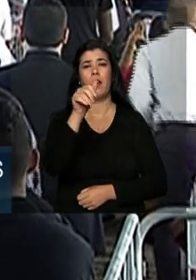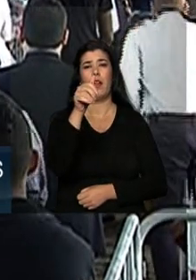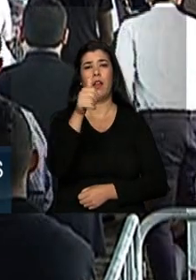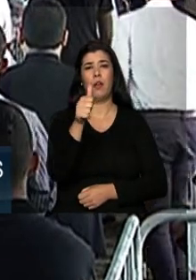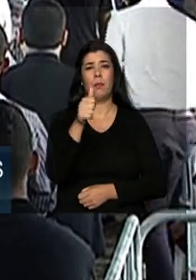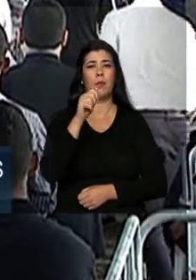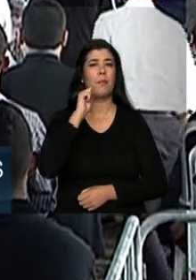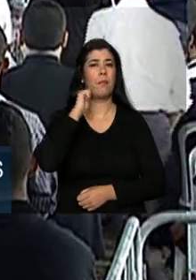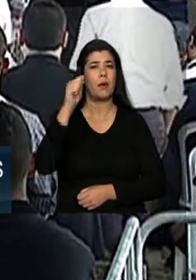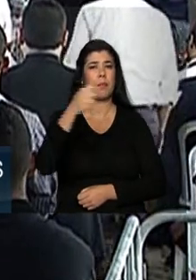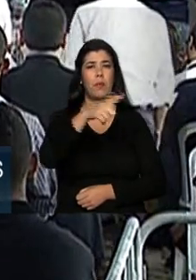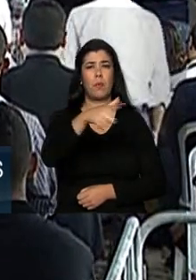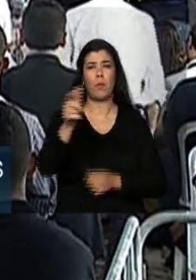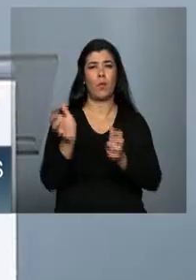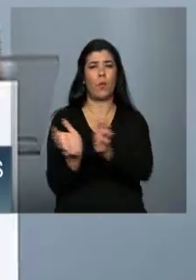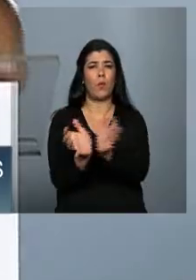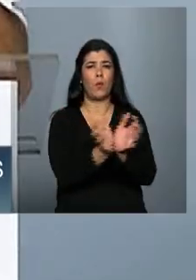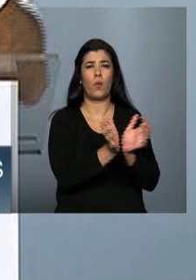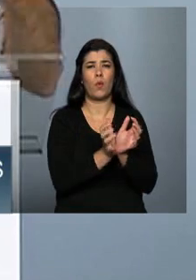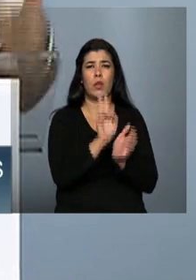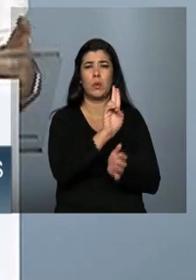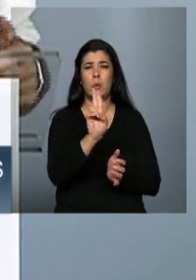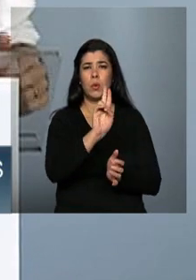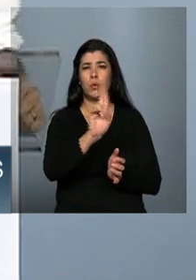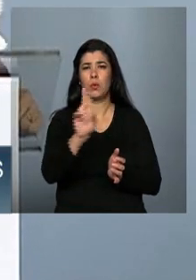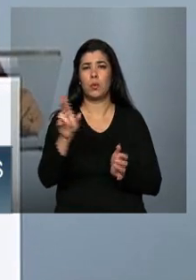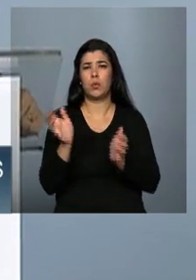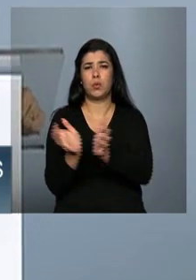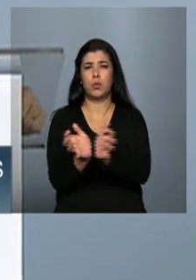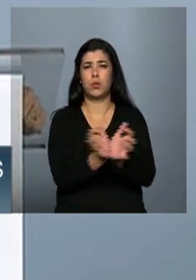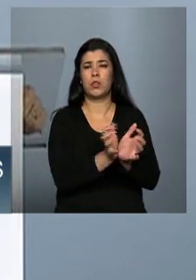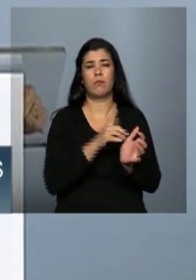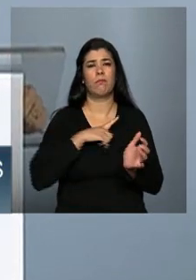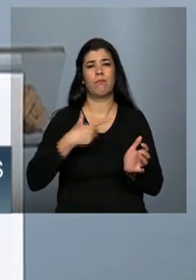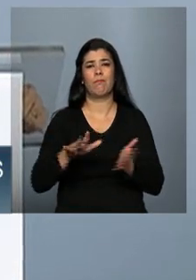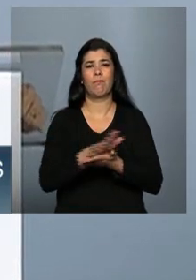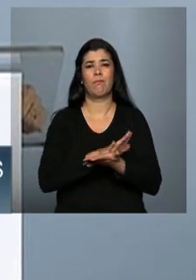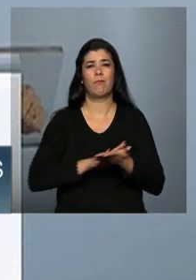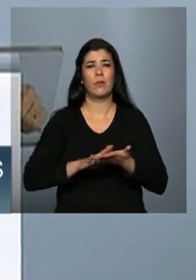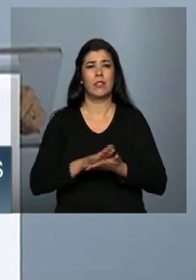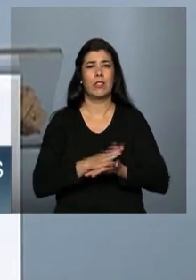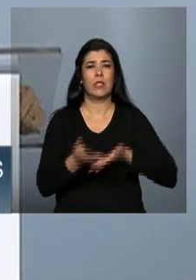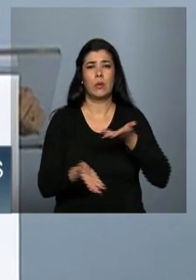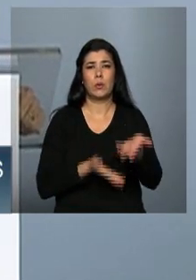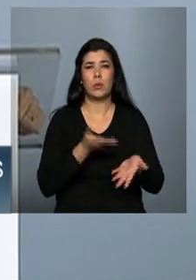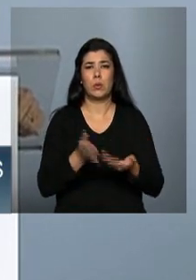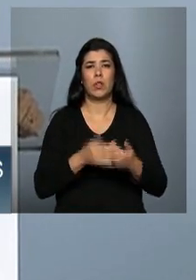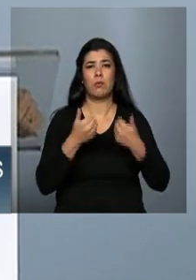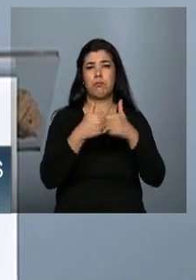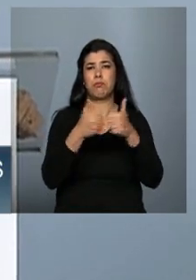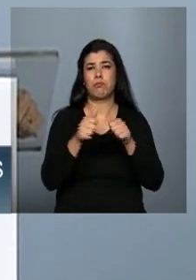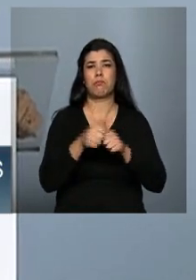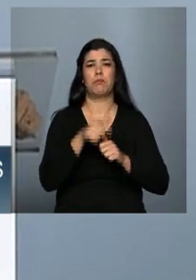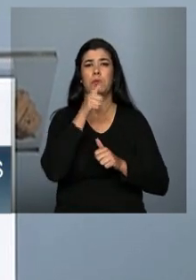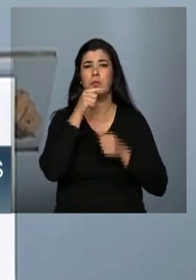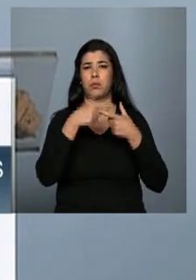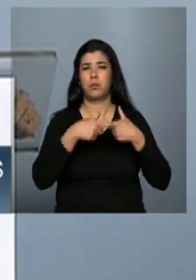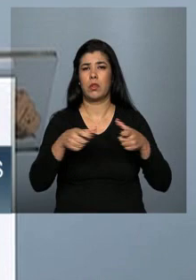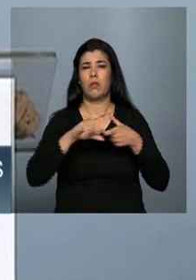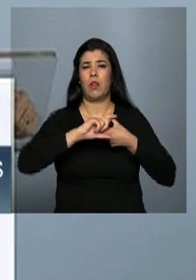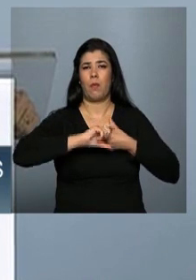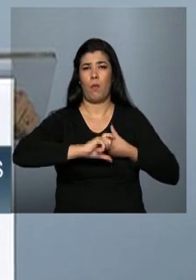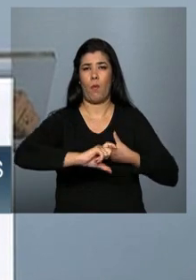de comunidades aqui no entorno que não tinham urbanização. Aqui tem um outro programa do governo federal de